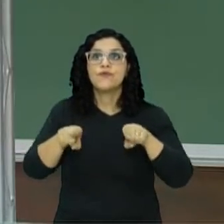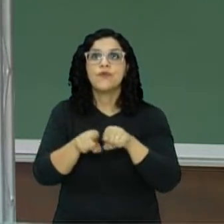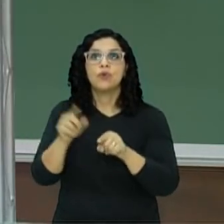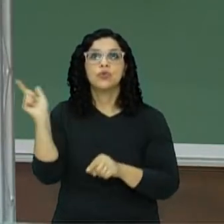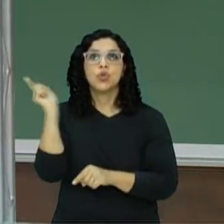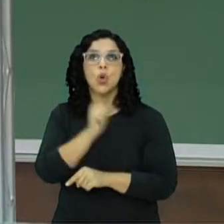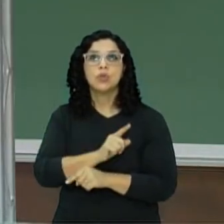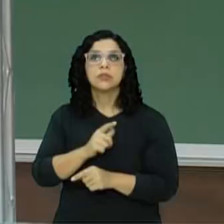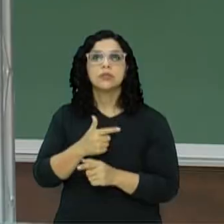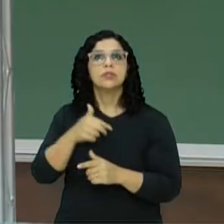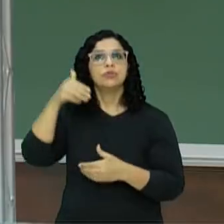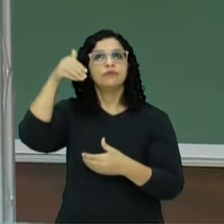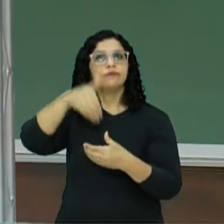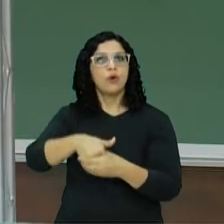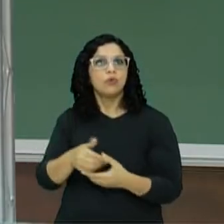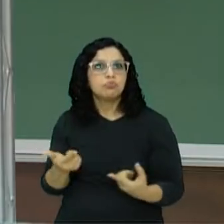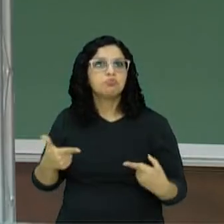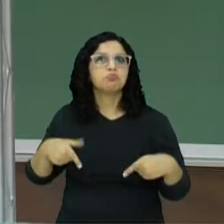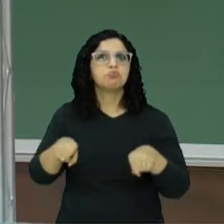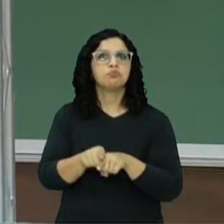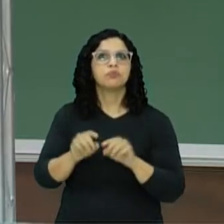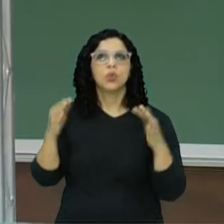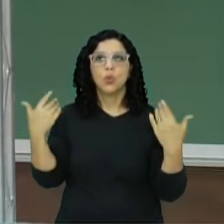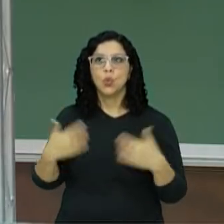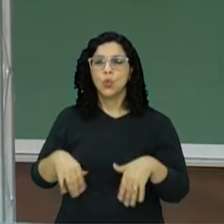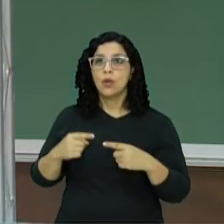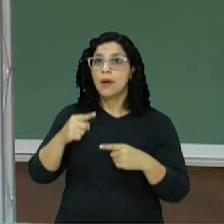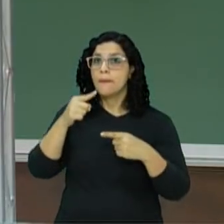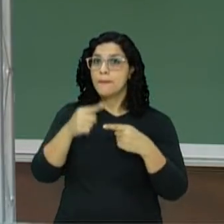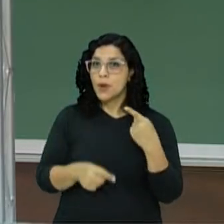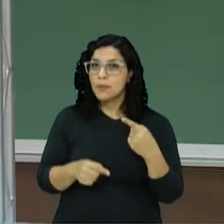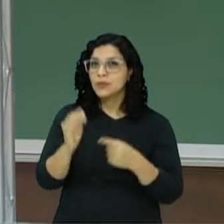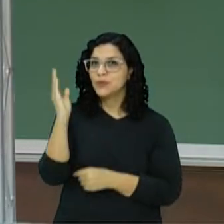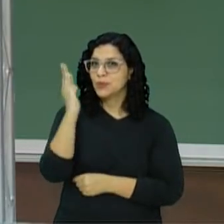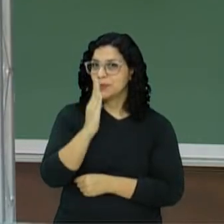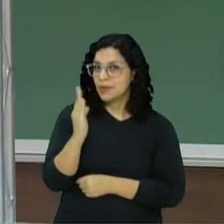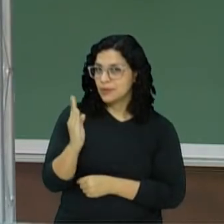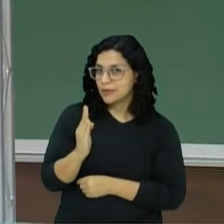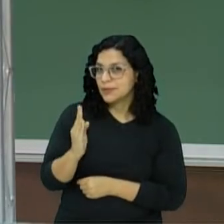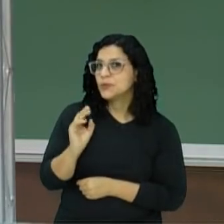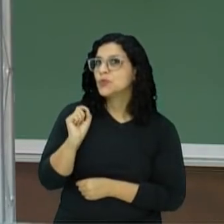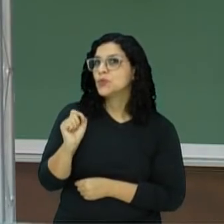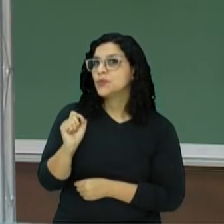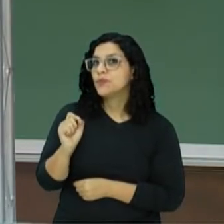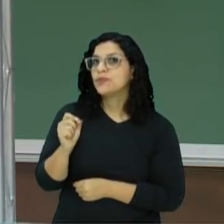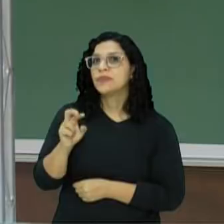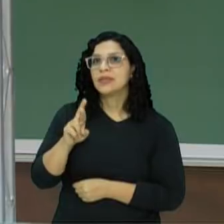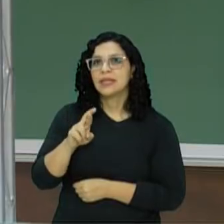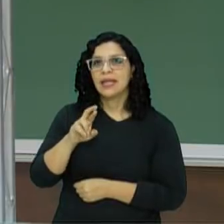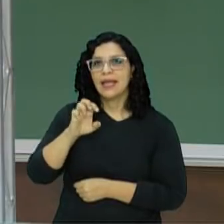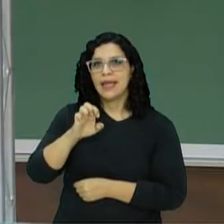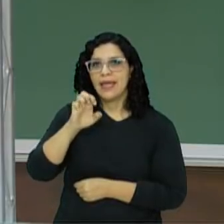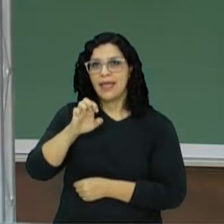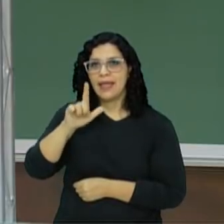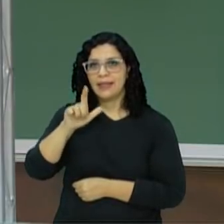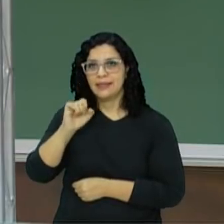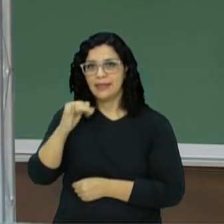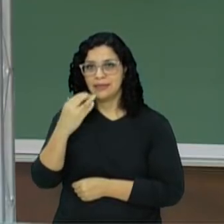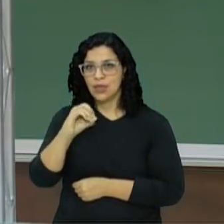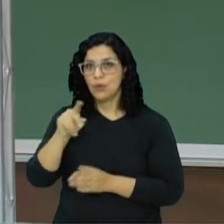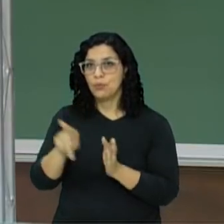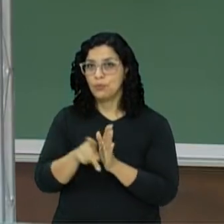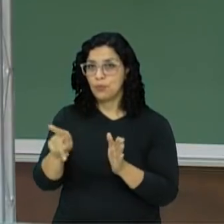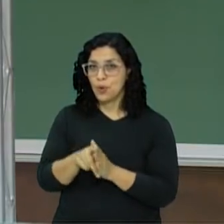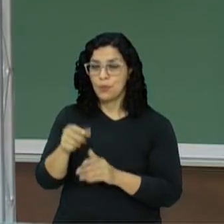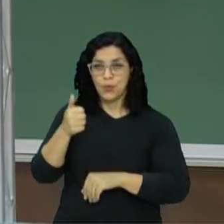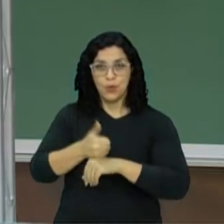reeleição do Fernando Henrique Cardoso. Lembra, era proibido no Brasil a reeleição para cargos executivos.